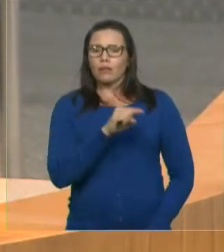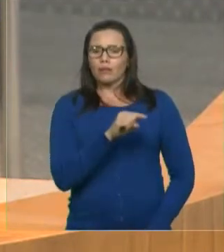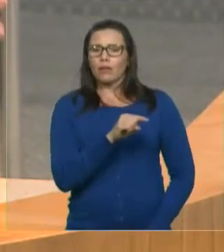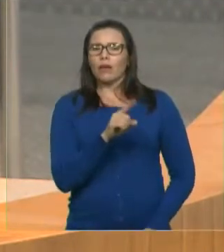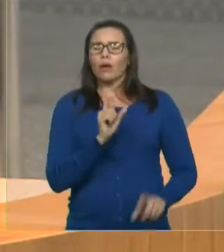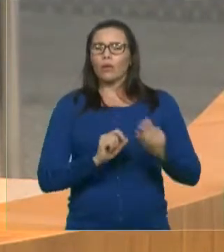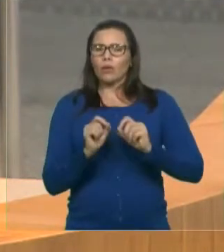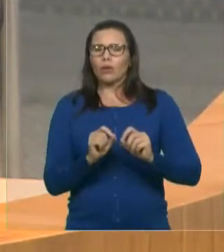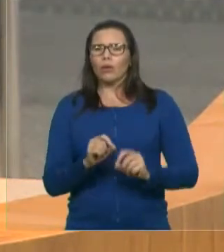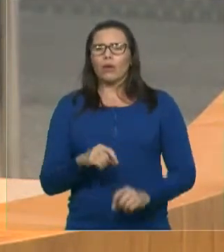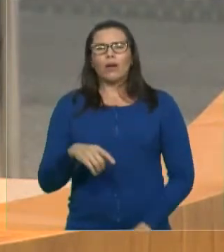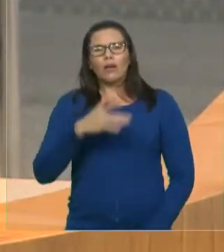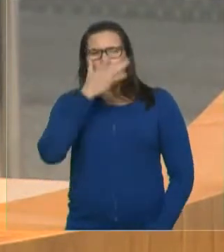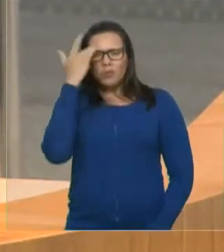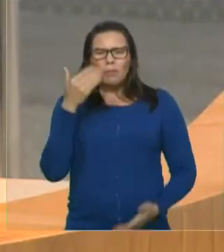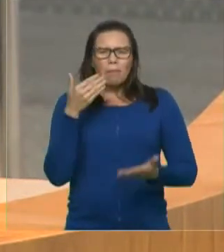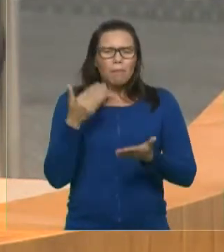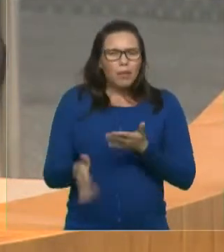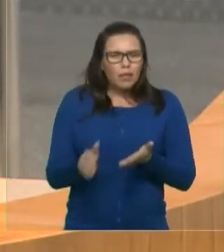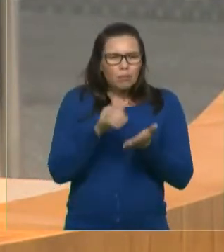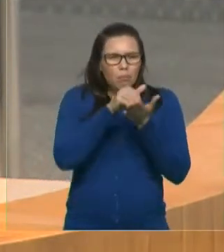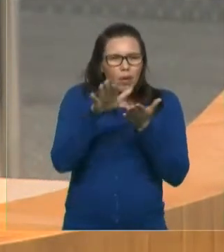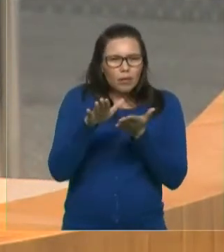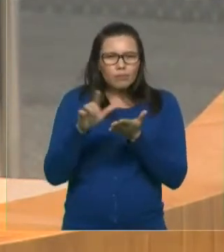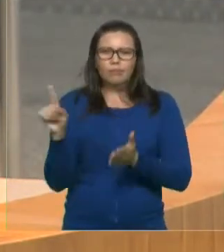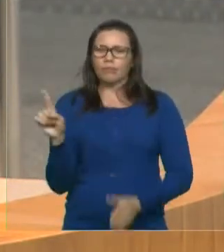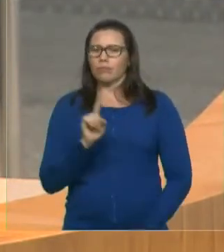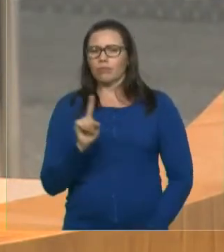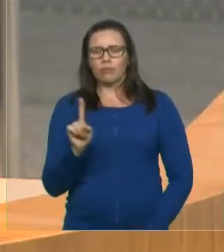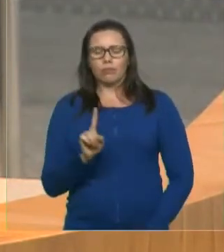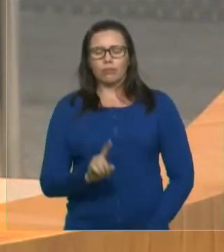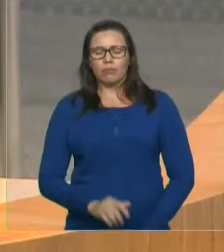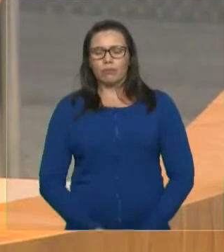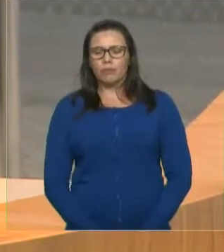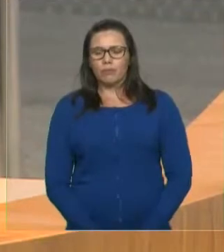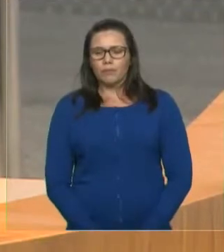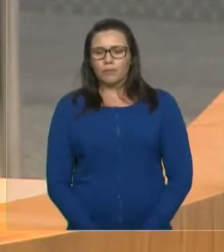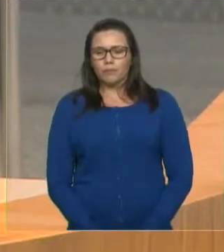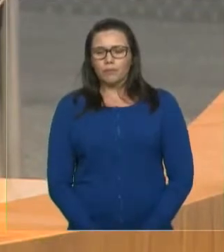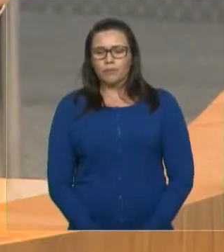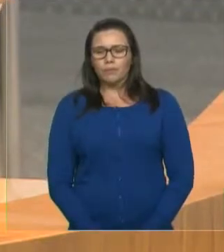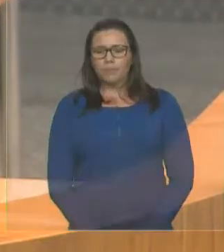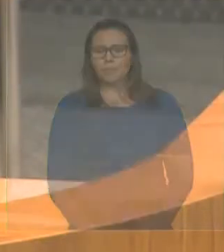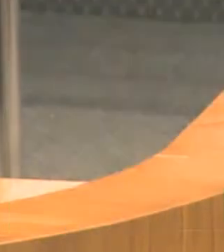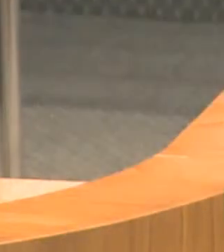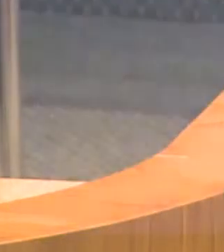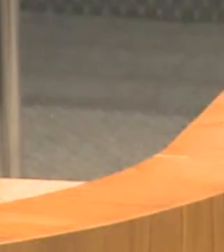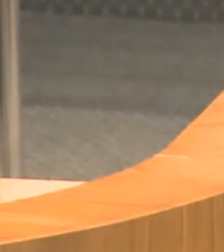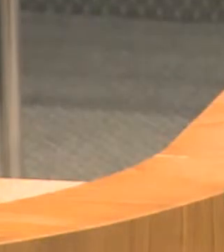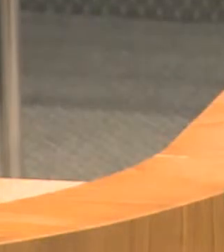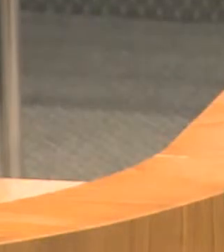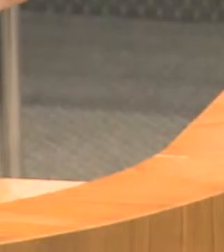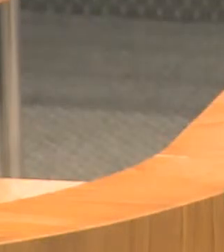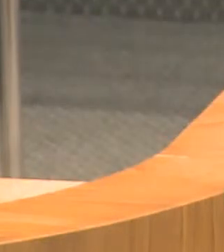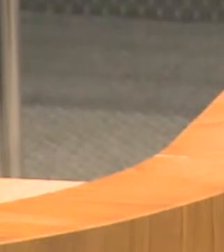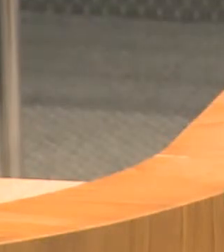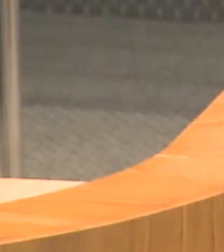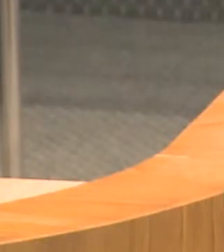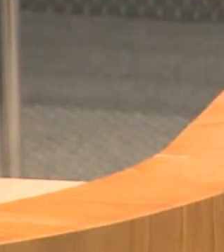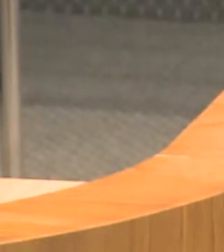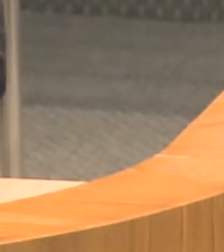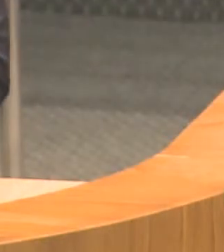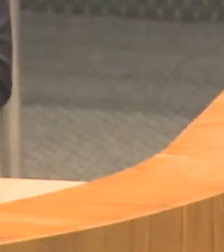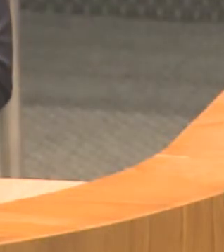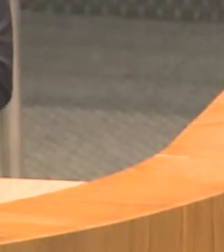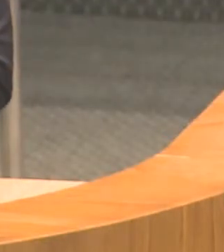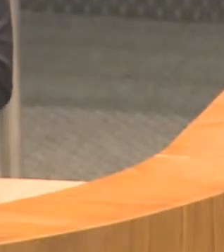foi demitido, nenhum cobrador foi mandado embora. Porque aqueles postos de trabalho que estavam sendo ocupados